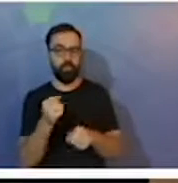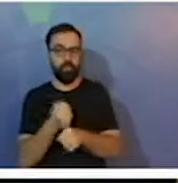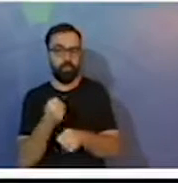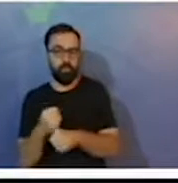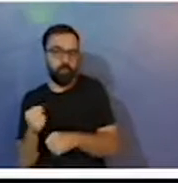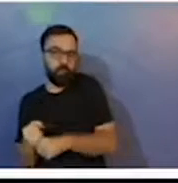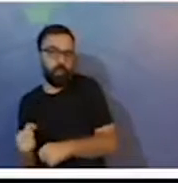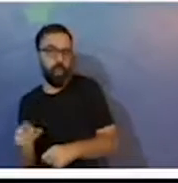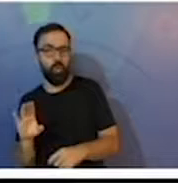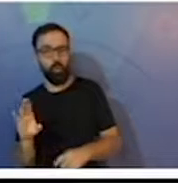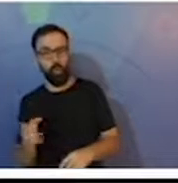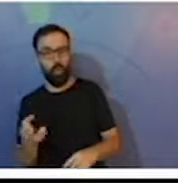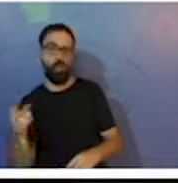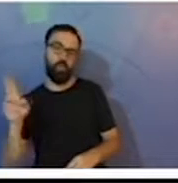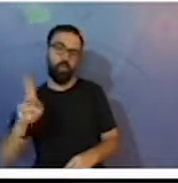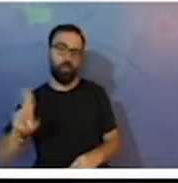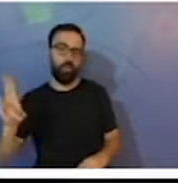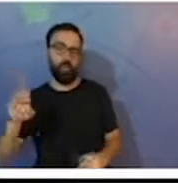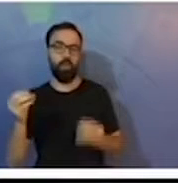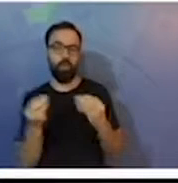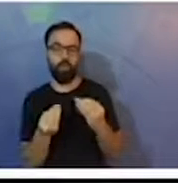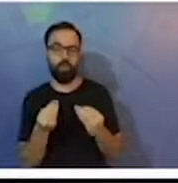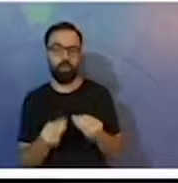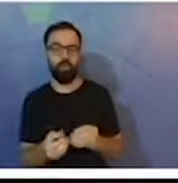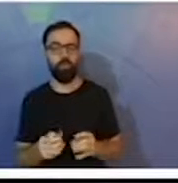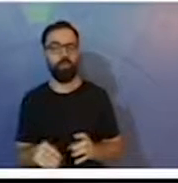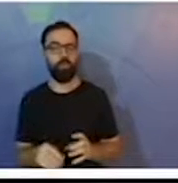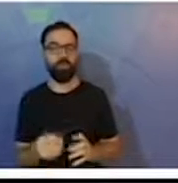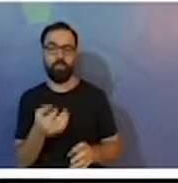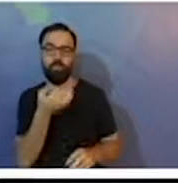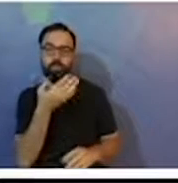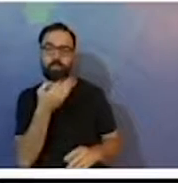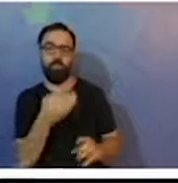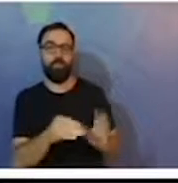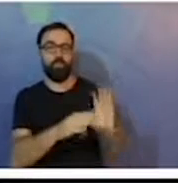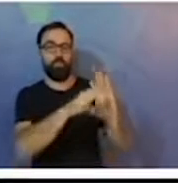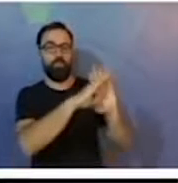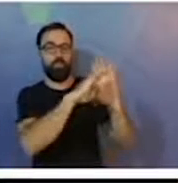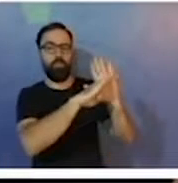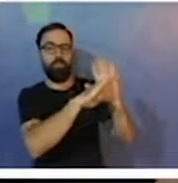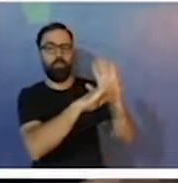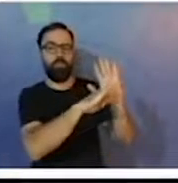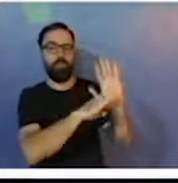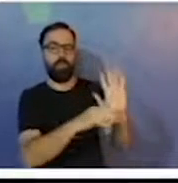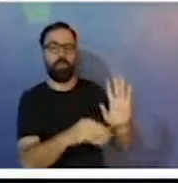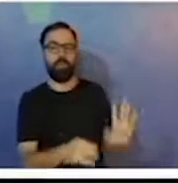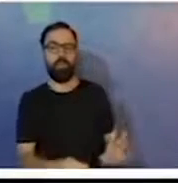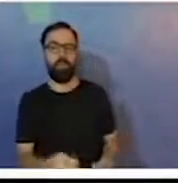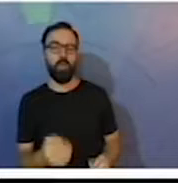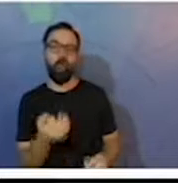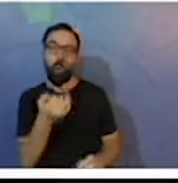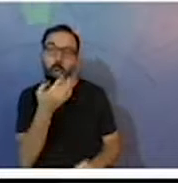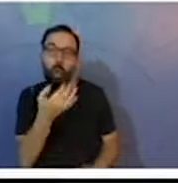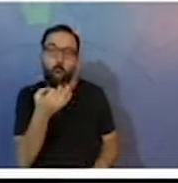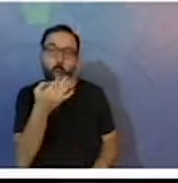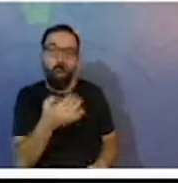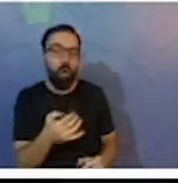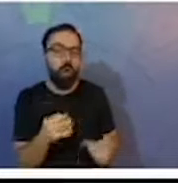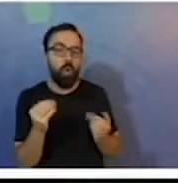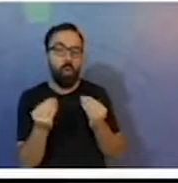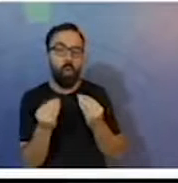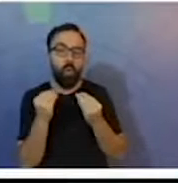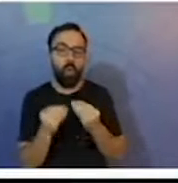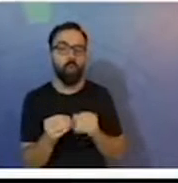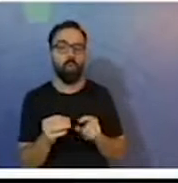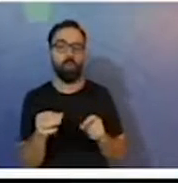olha lá bula de remédios que orientam sobre como tomar o medicamento a quantidade